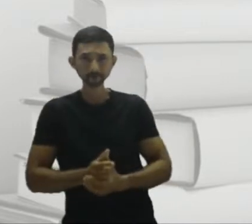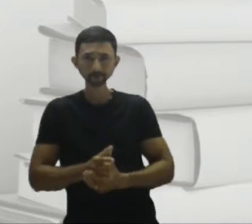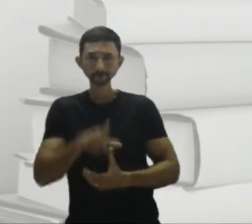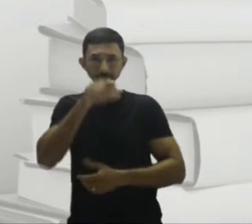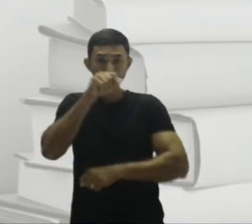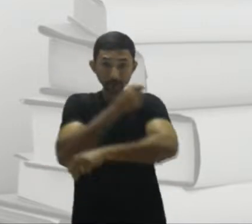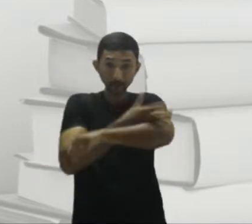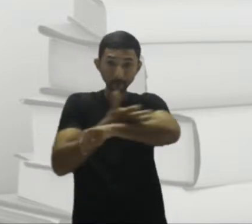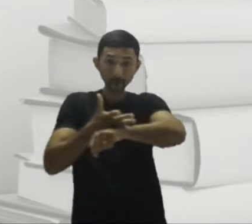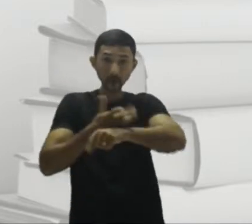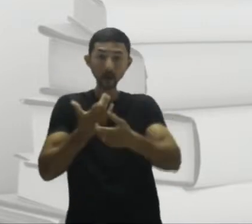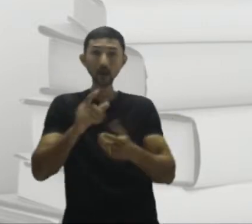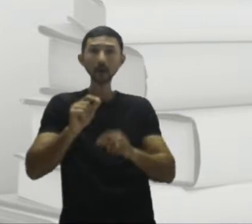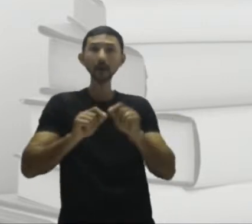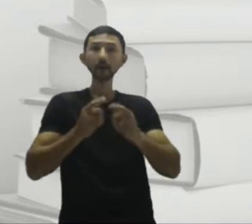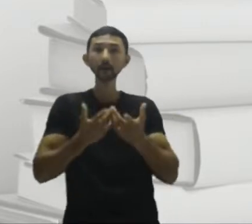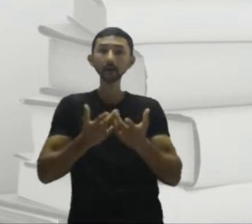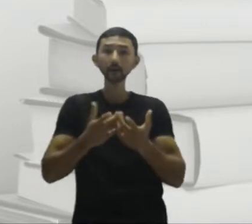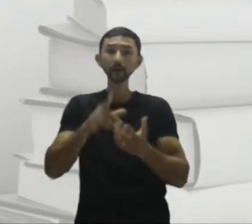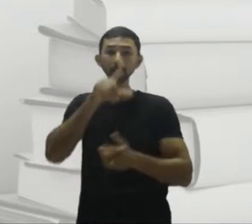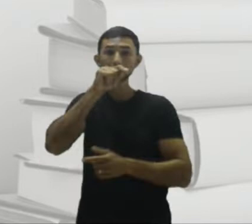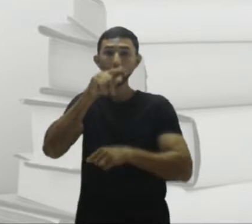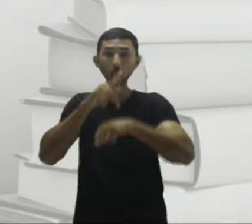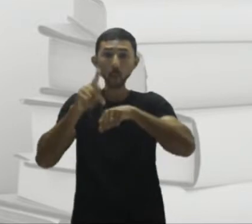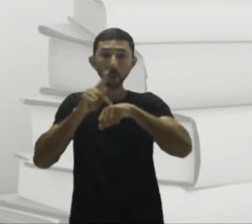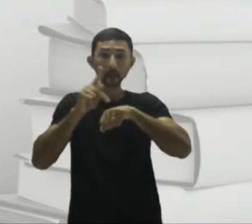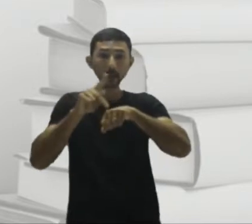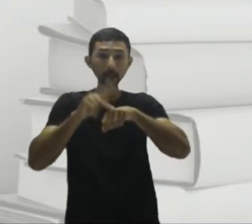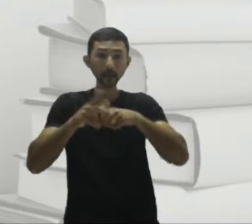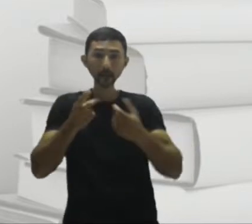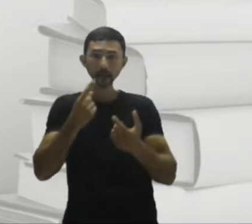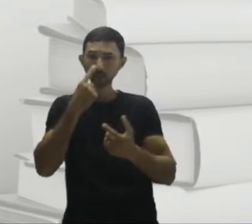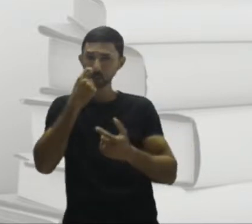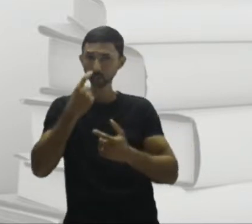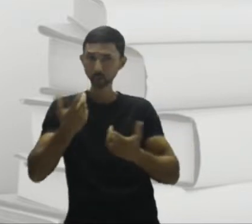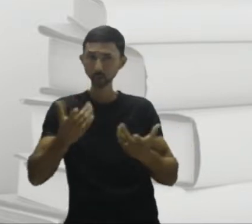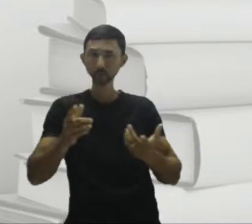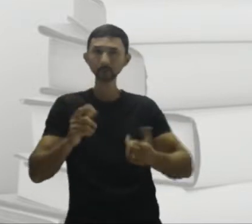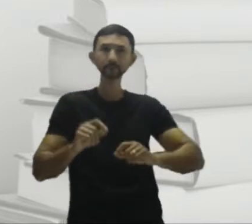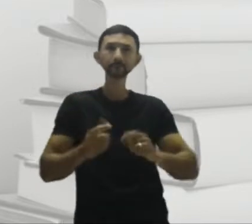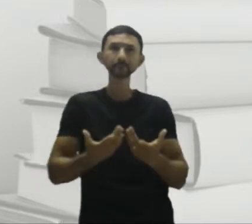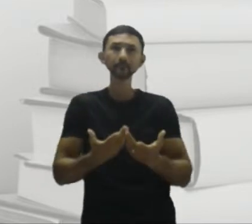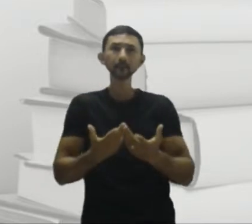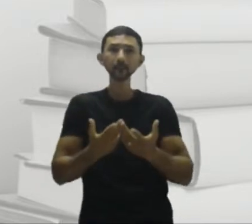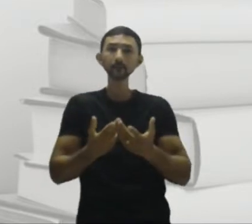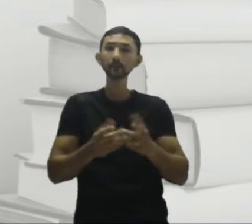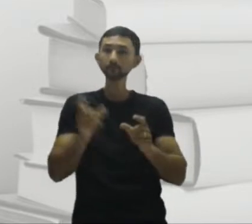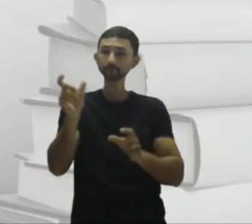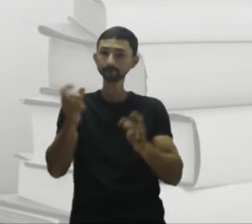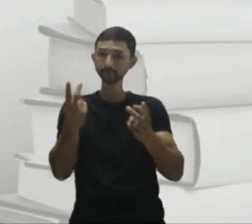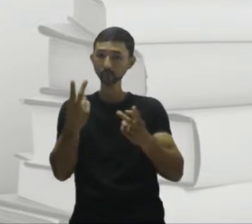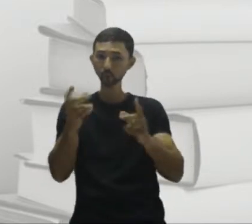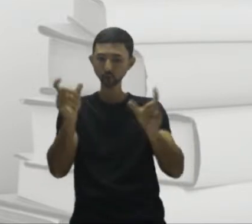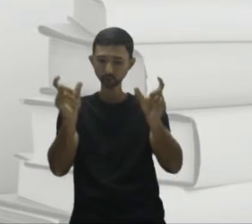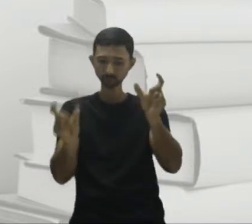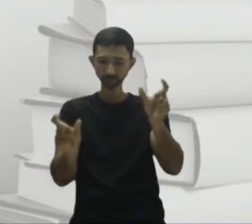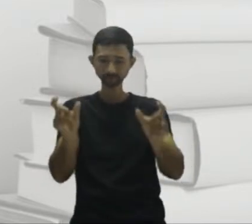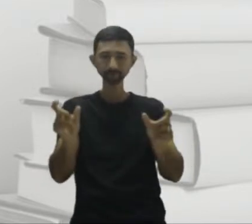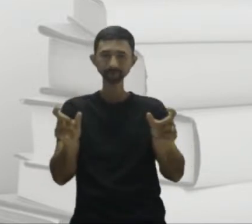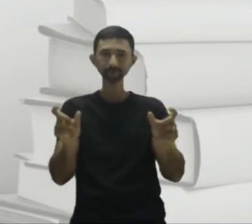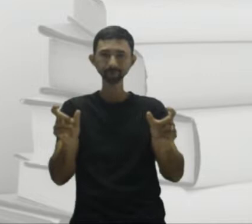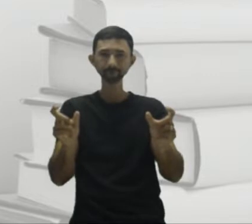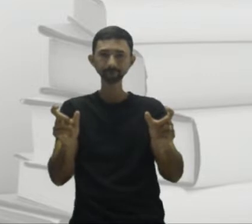garça, eu tenho o urubu, certo? Eles são os personagens